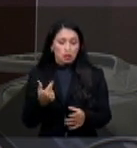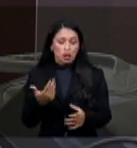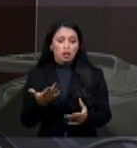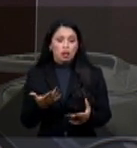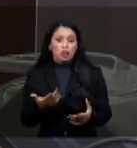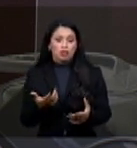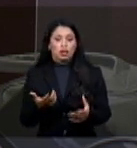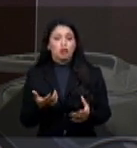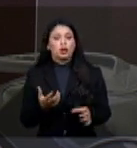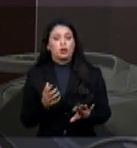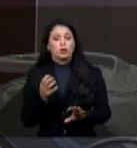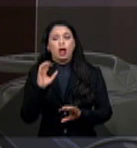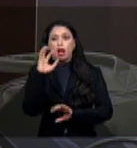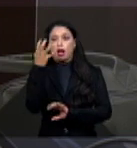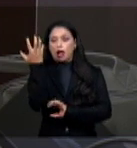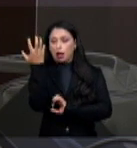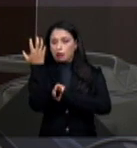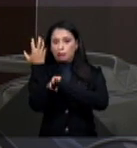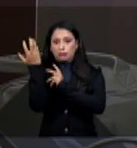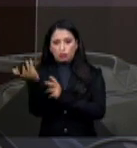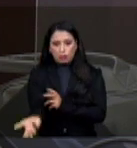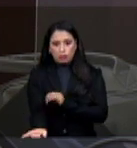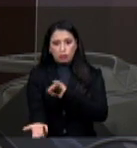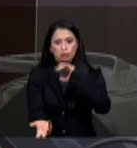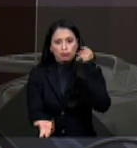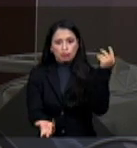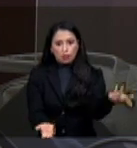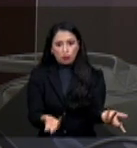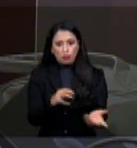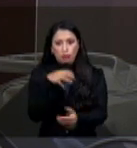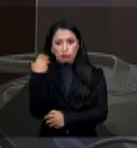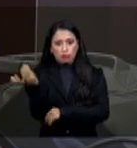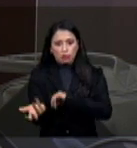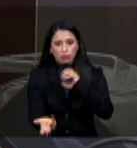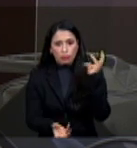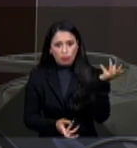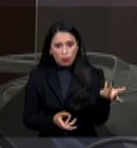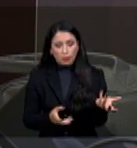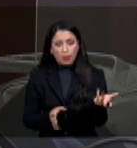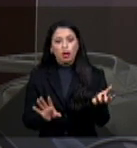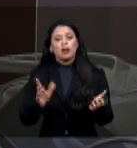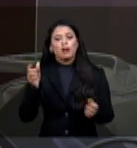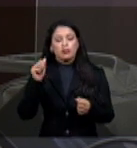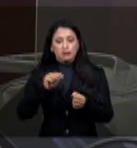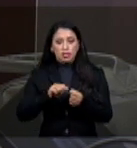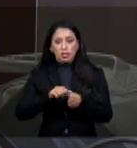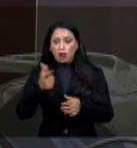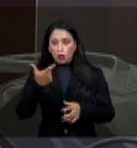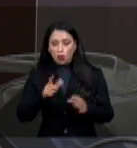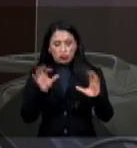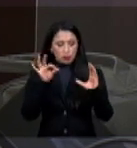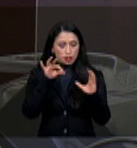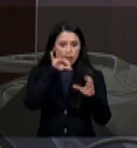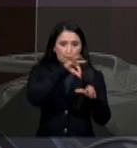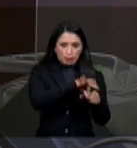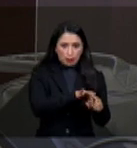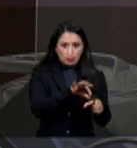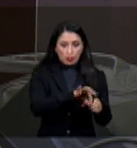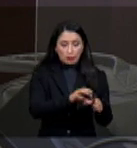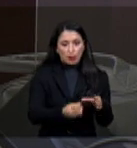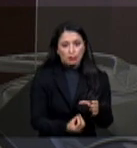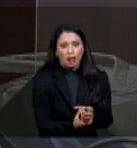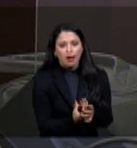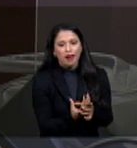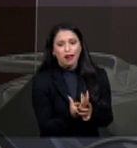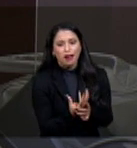de reparação. Quem fala é a advogada Samara Pataxó. Daquilo que foi desmatado. Só que demora. Seminário por estas